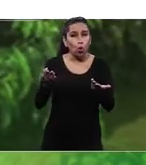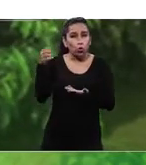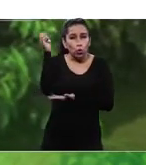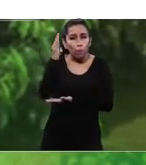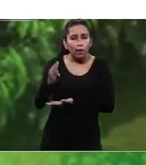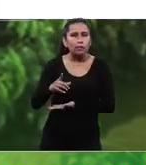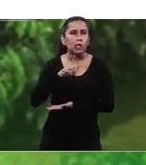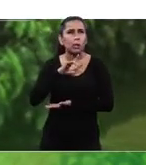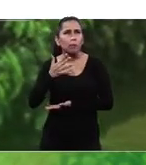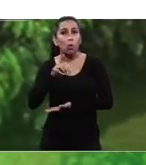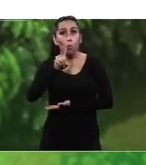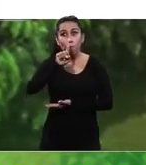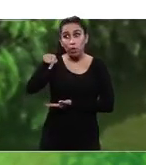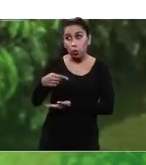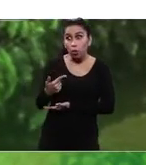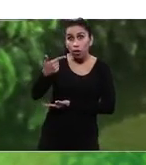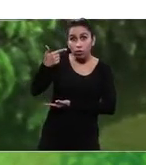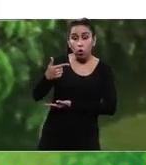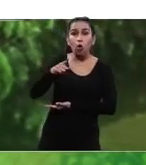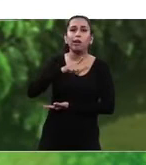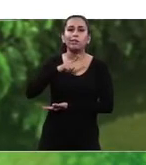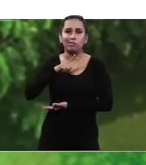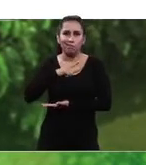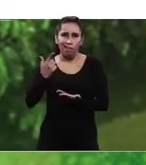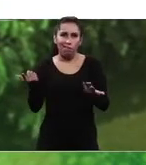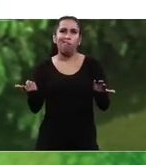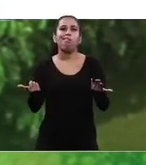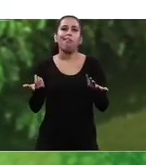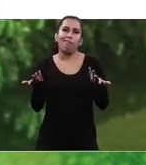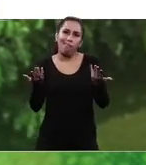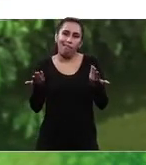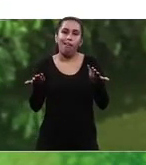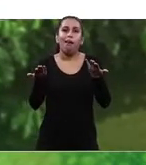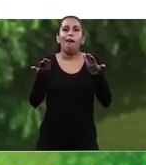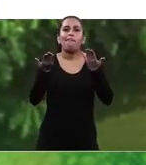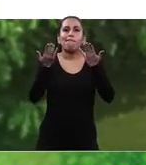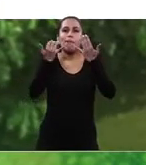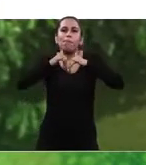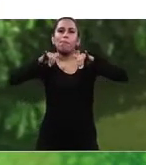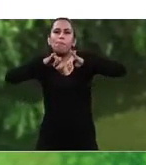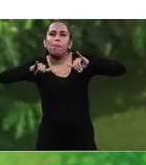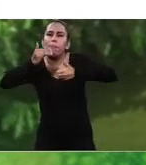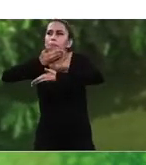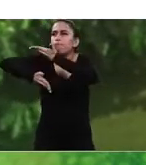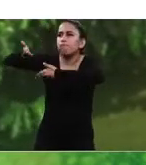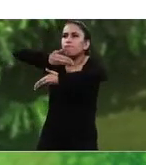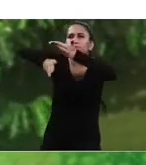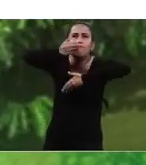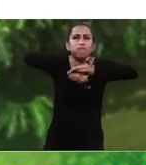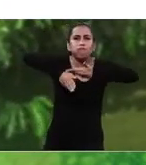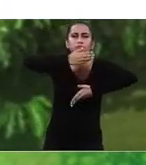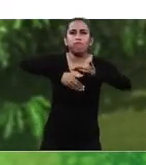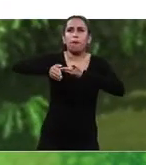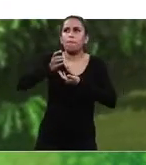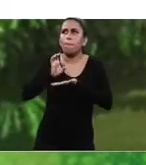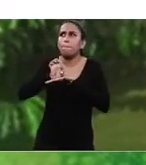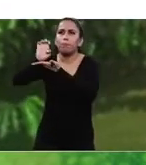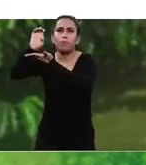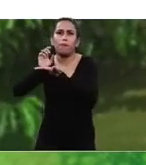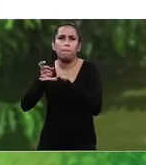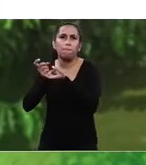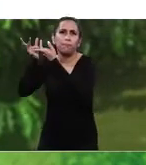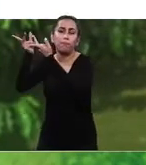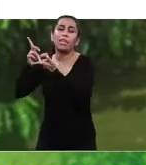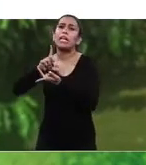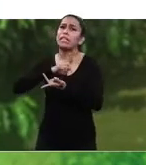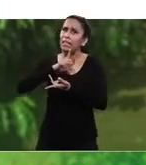temos, 1,2% de market share nas exportações totais de participação. Então, temos ainda muito espaço para